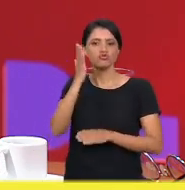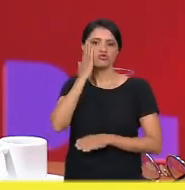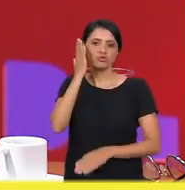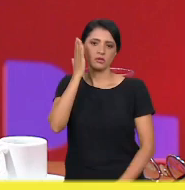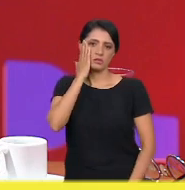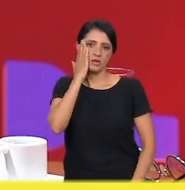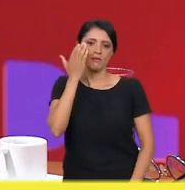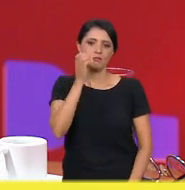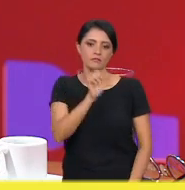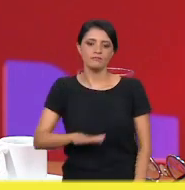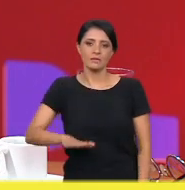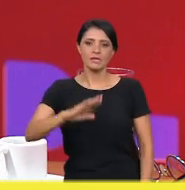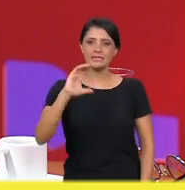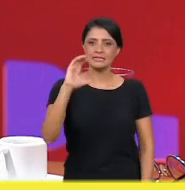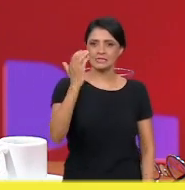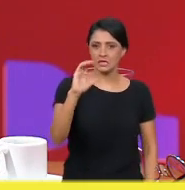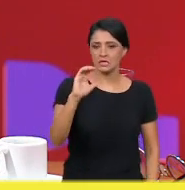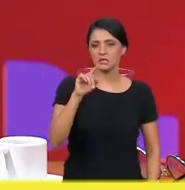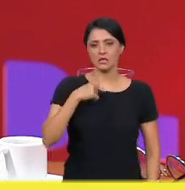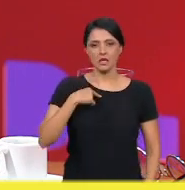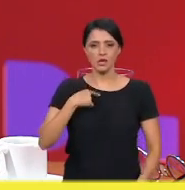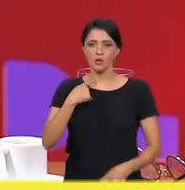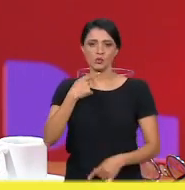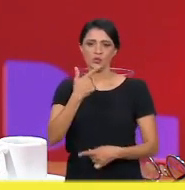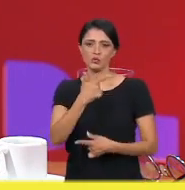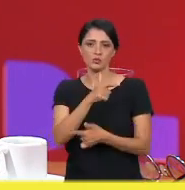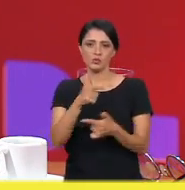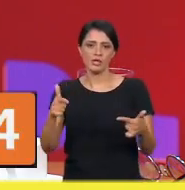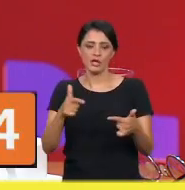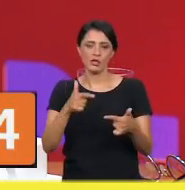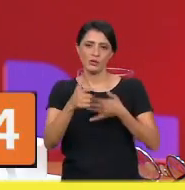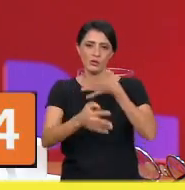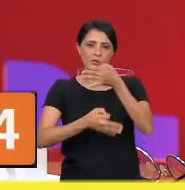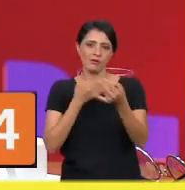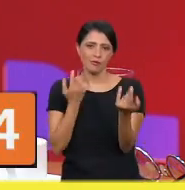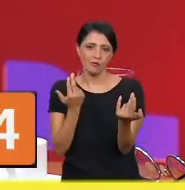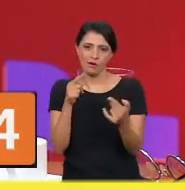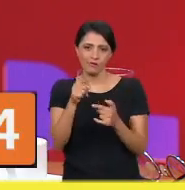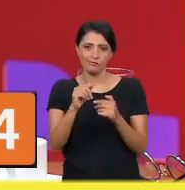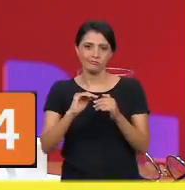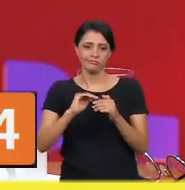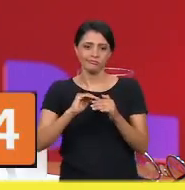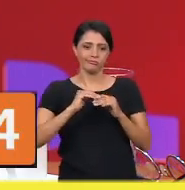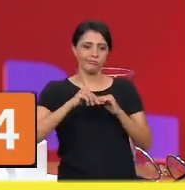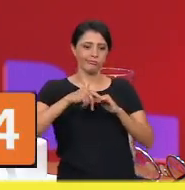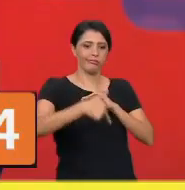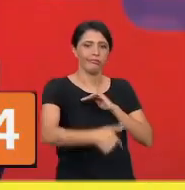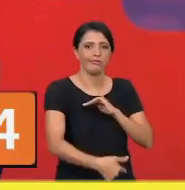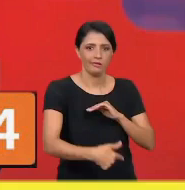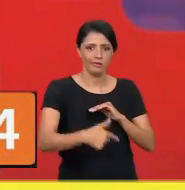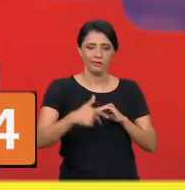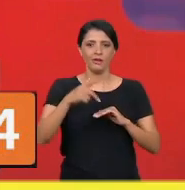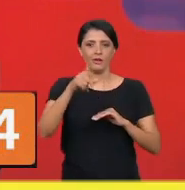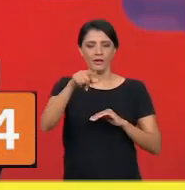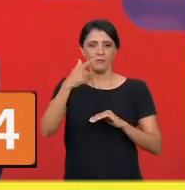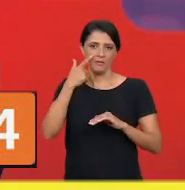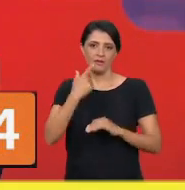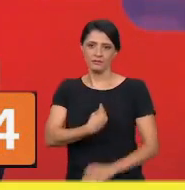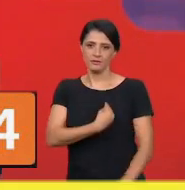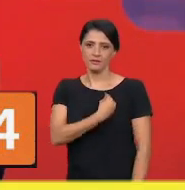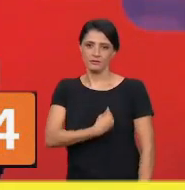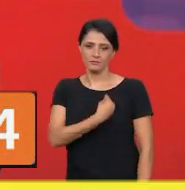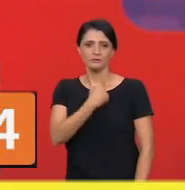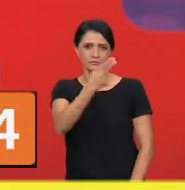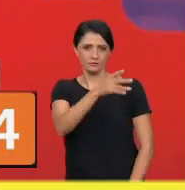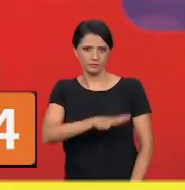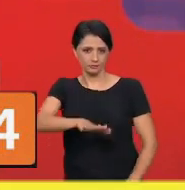fazer ciência. Então, eu não tenho muito esse tipo de comentário no meu canal, não. Mas eu vejo que existe. O seu campo de estudos